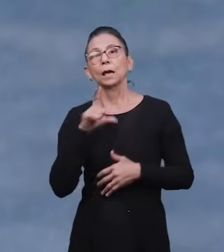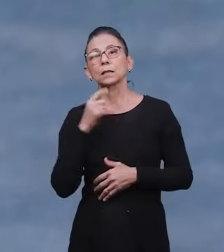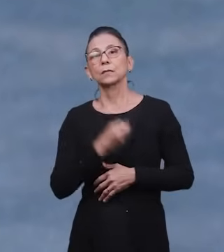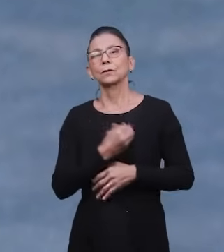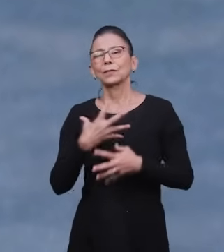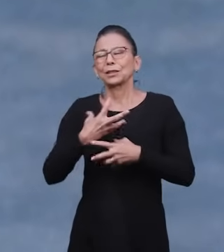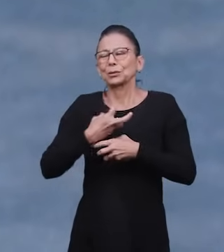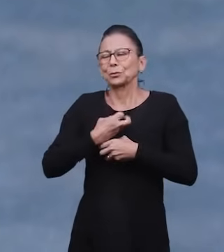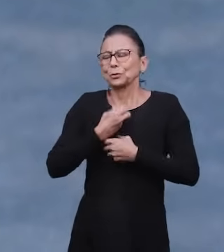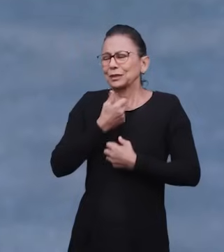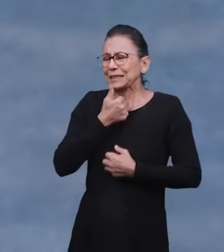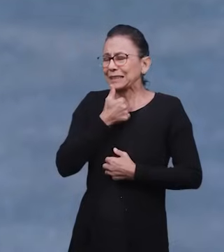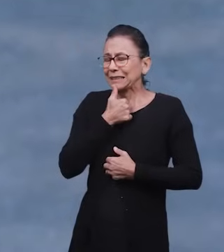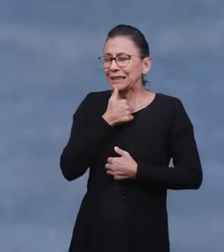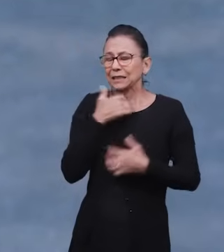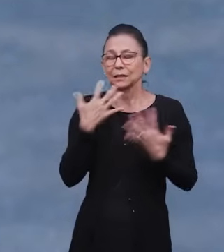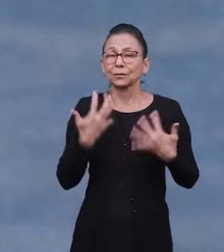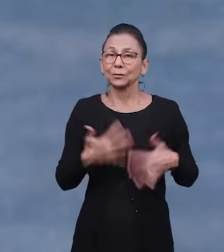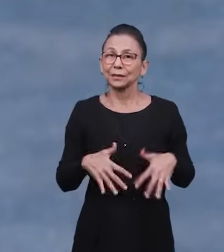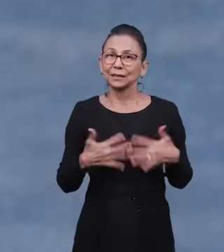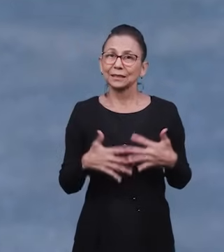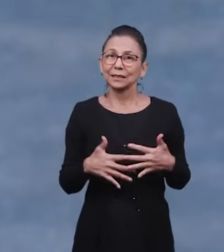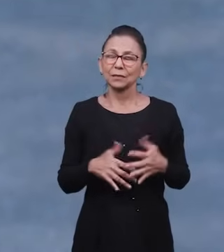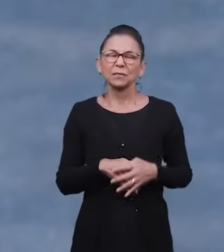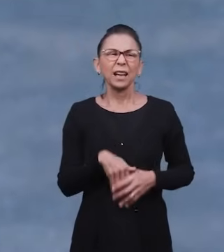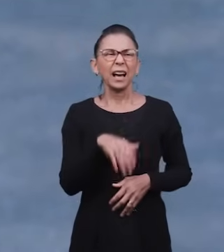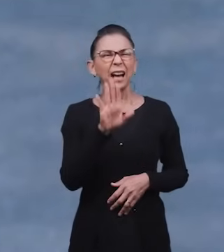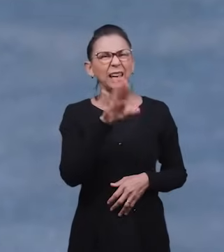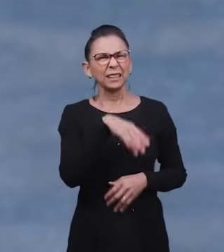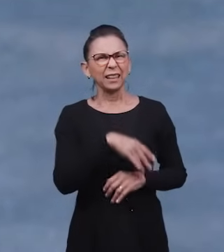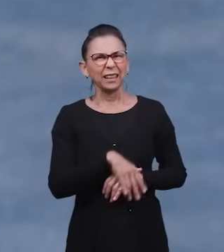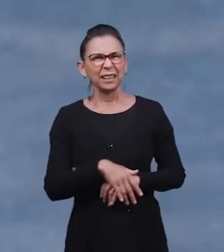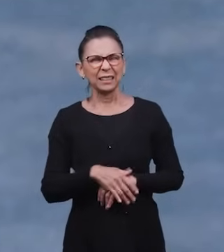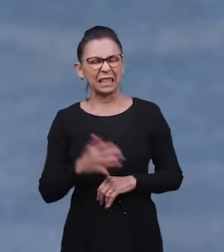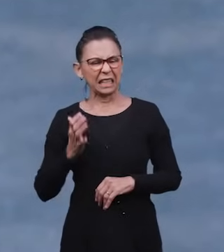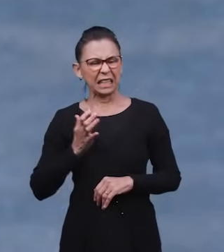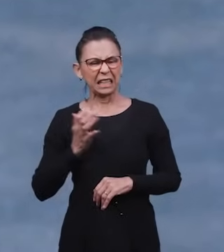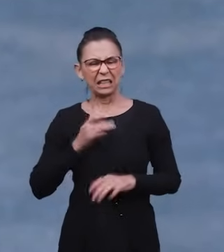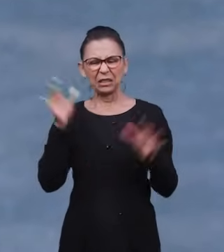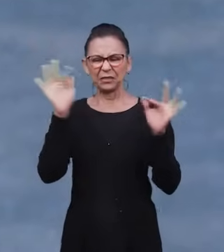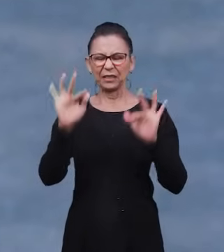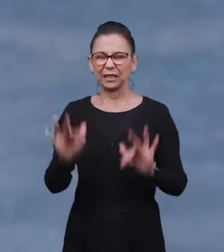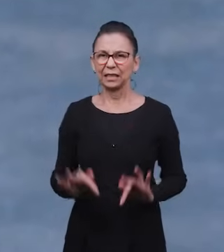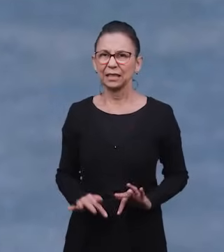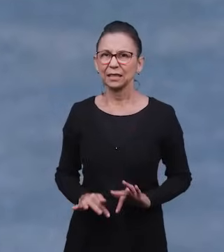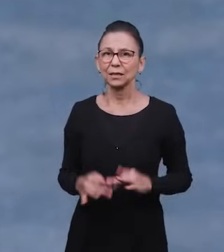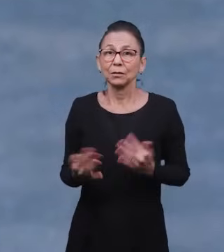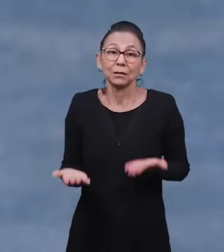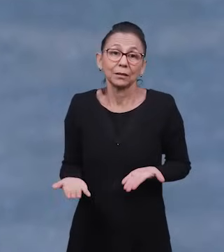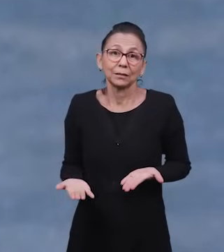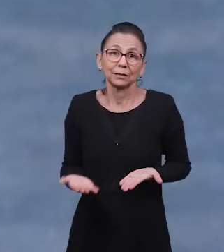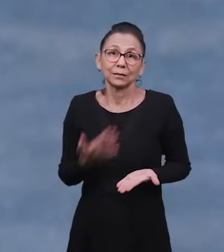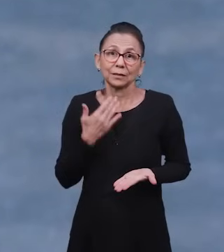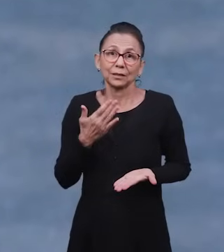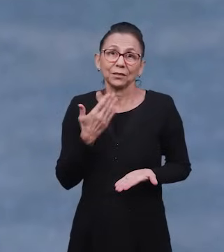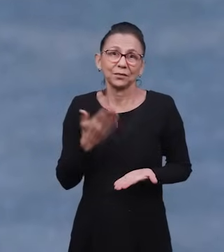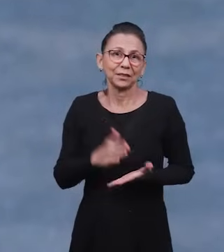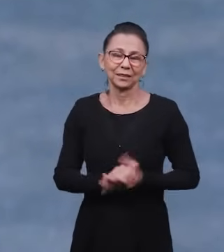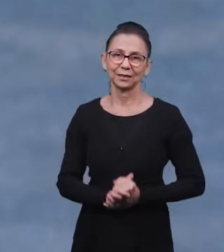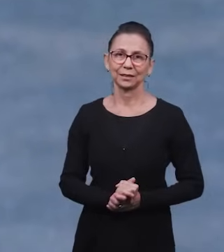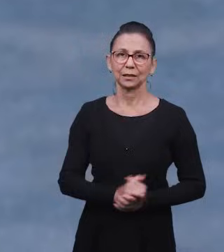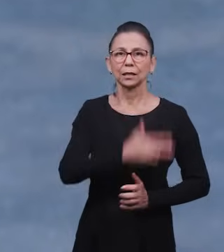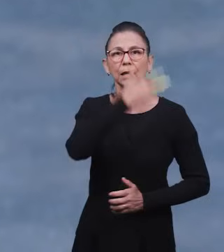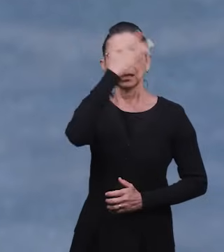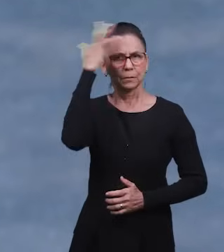que ele vivia, de angústia, tristeza, desesperança. Não, mas ele era rico, feliz e alegre. Também não tem problema, não. Porque o que nos faz,